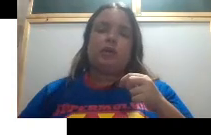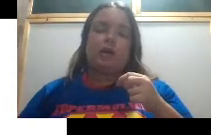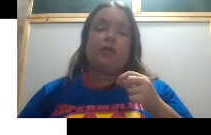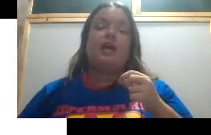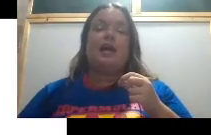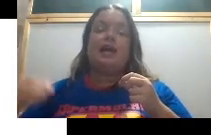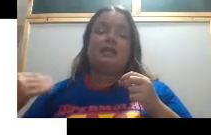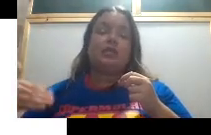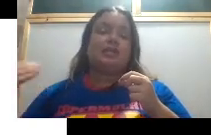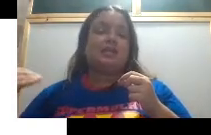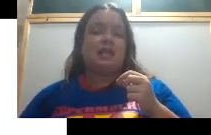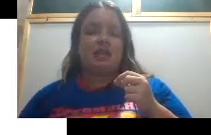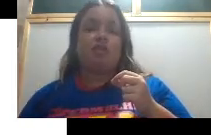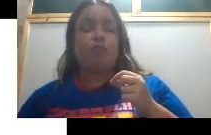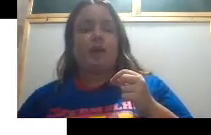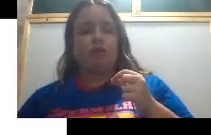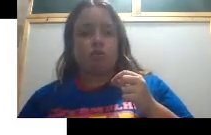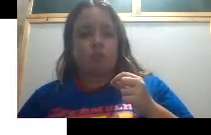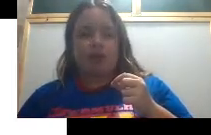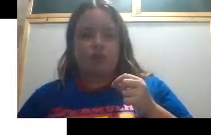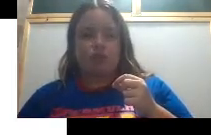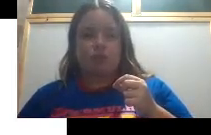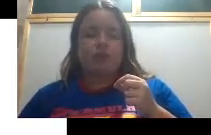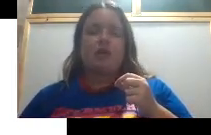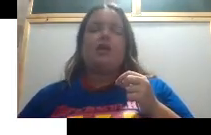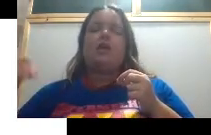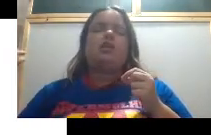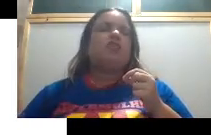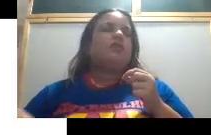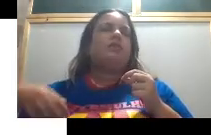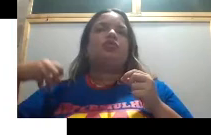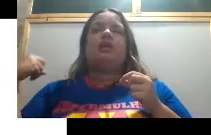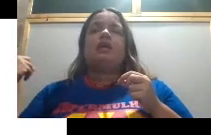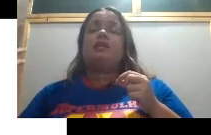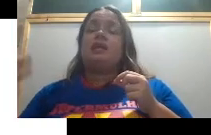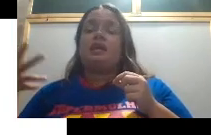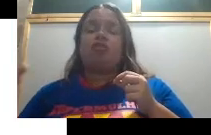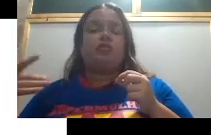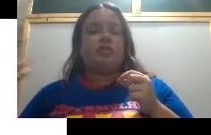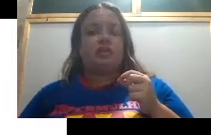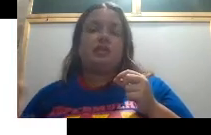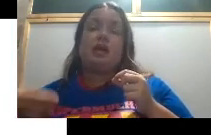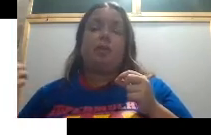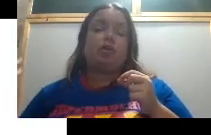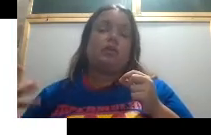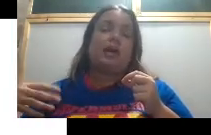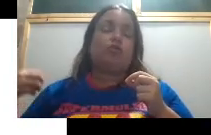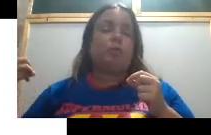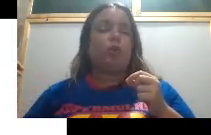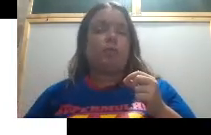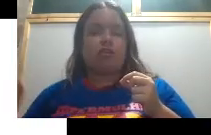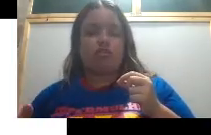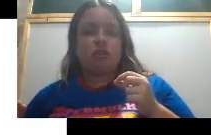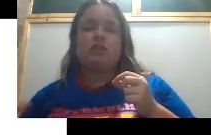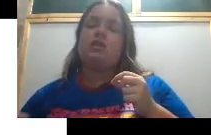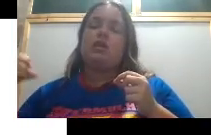de Portugal é tem alguns ser seguidas pelo nosso país nós vimos né que até na questão financeira a Portugal